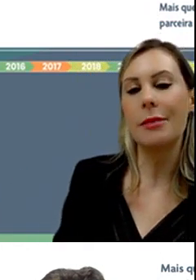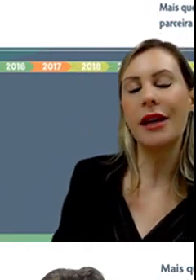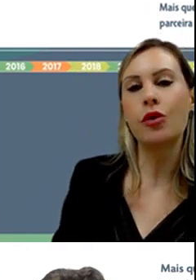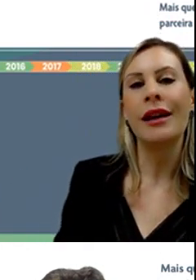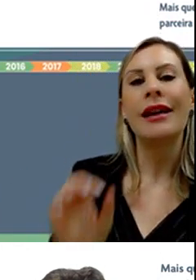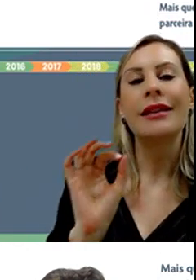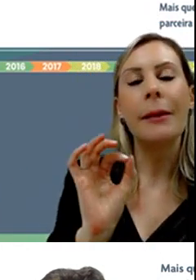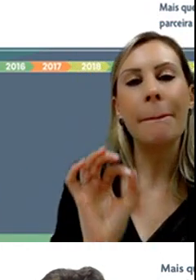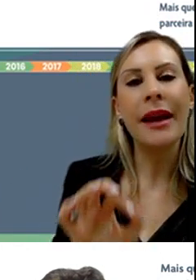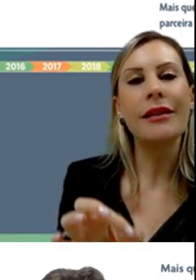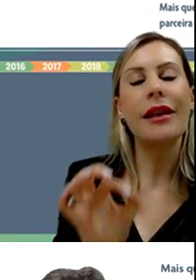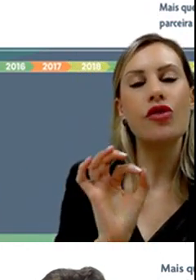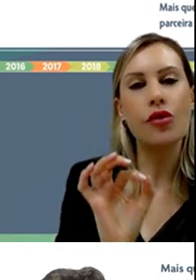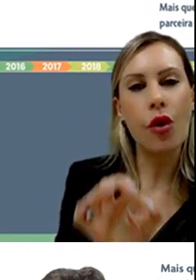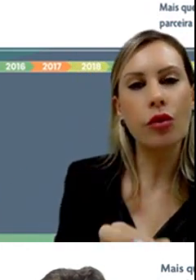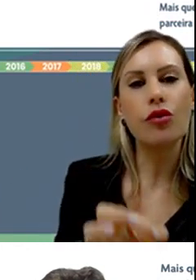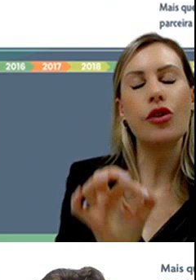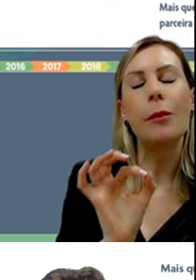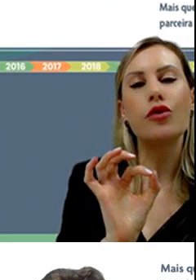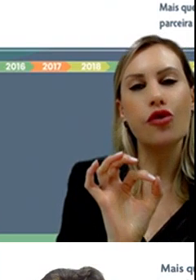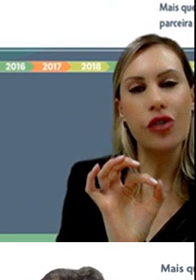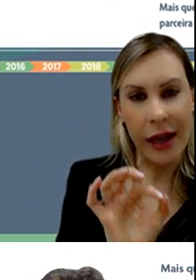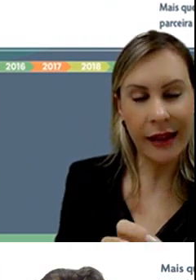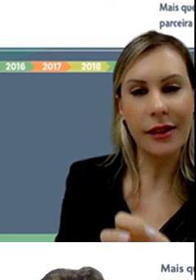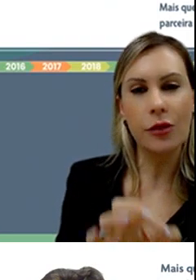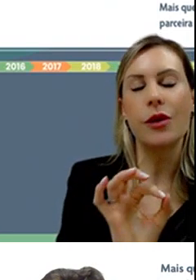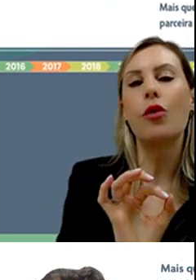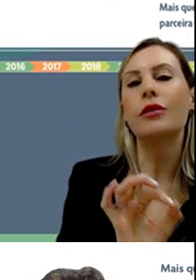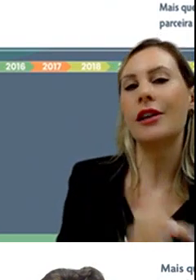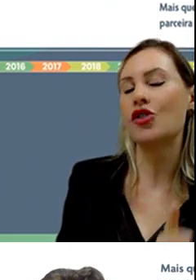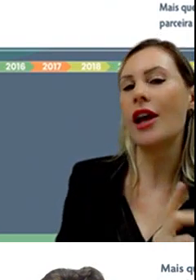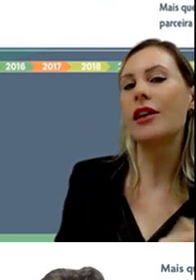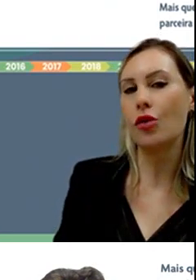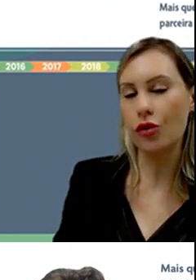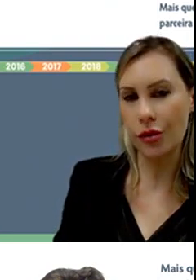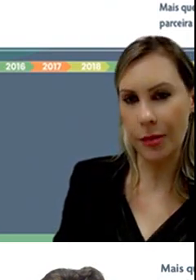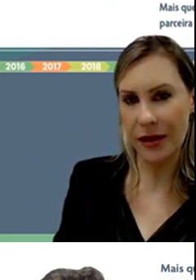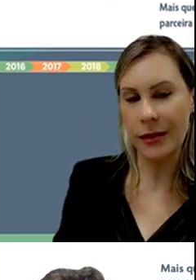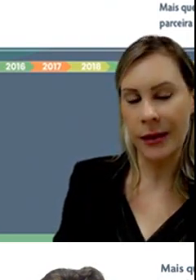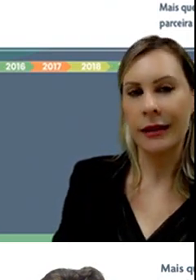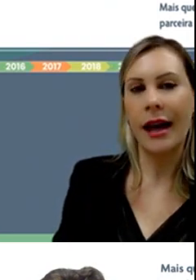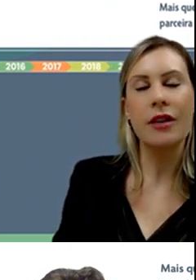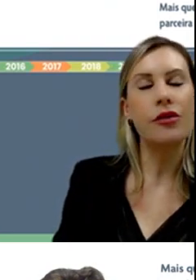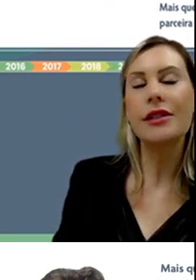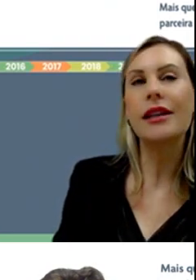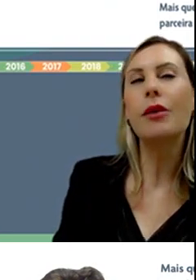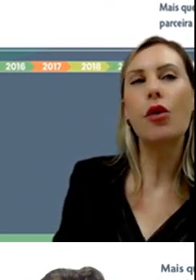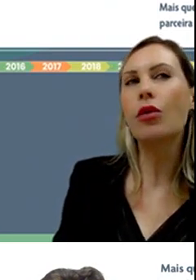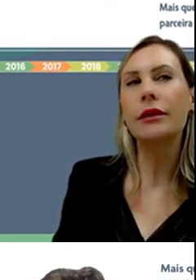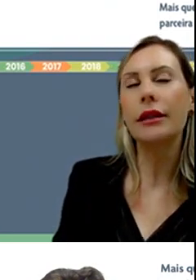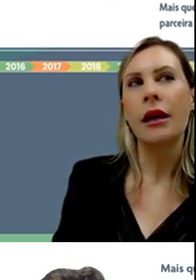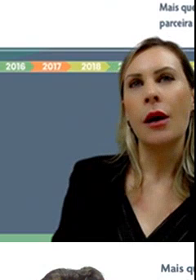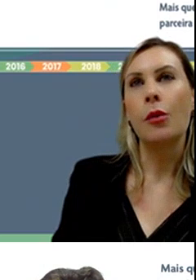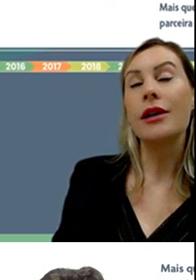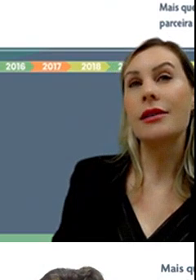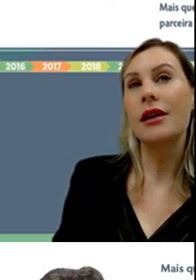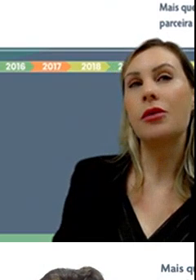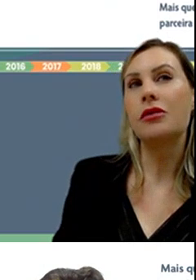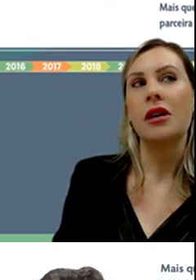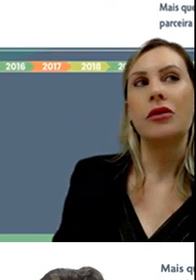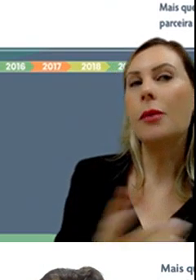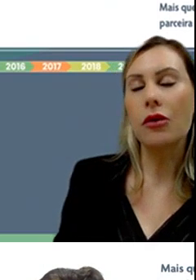ou de falecimento, também tem desconto de imposto de renda no seu contra-cheque todos os meses, tá? Isso você não encontra,